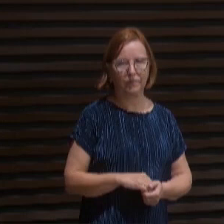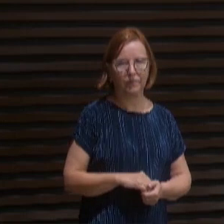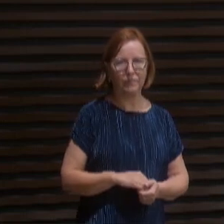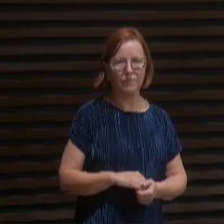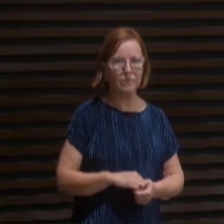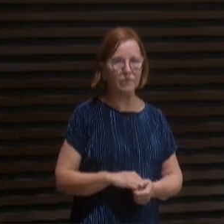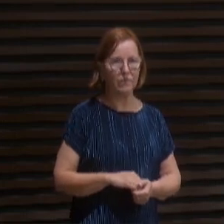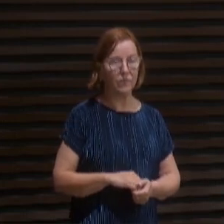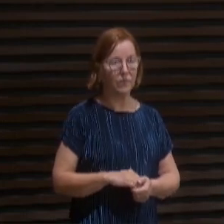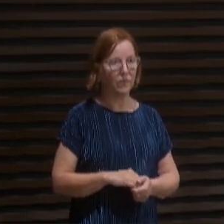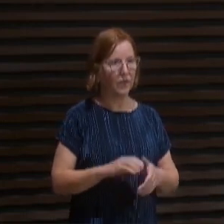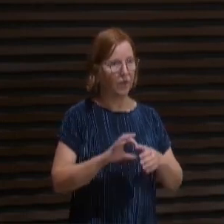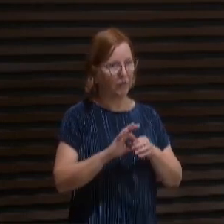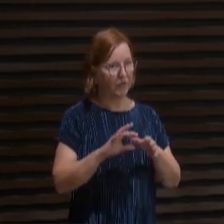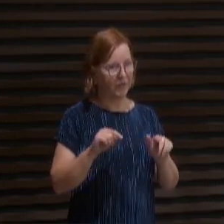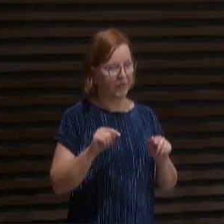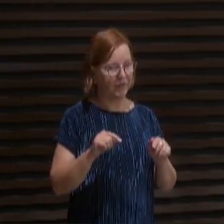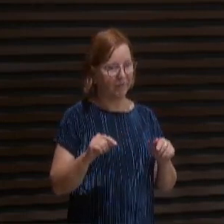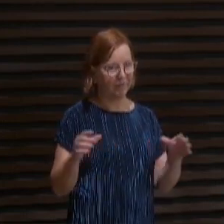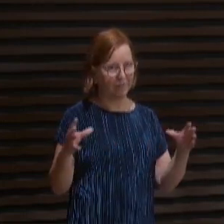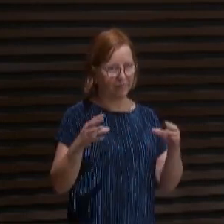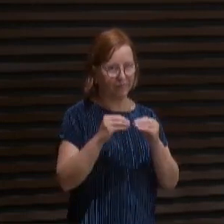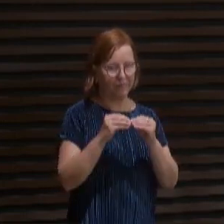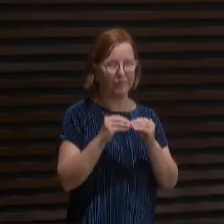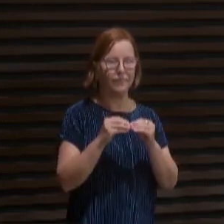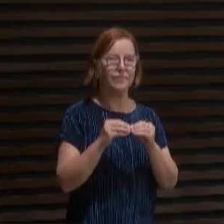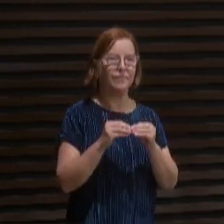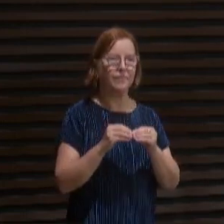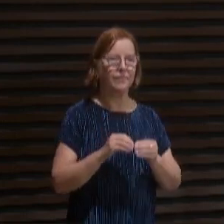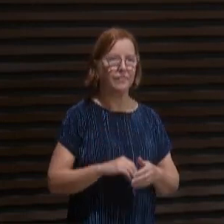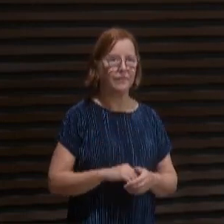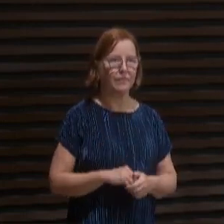Eu vou deixar aqui como conclusão